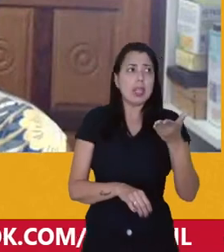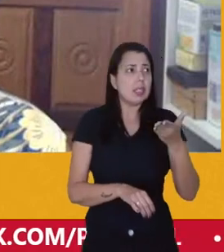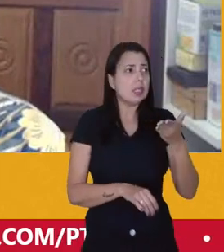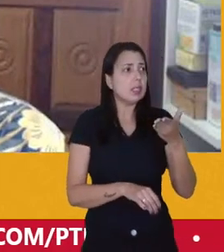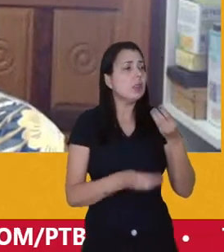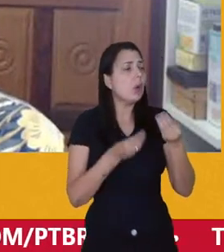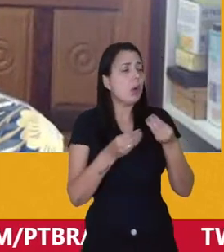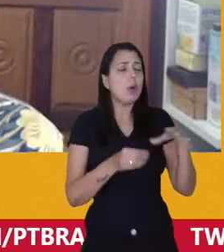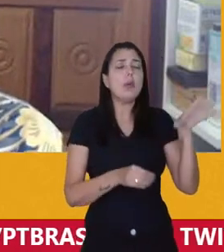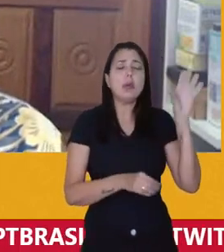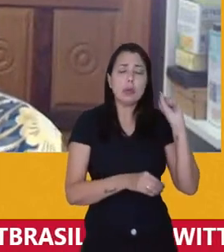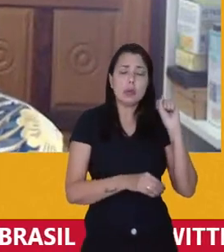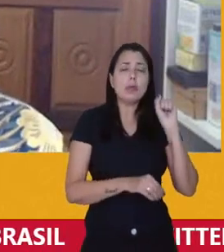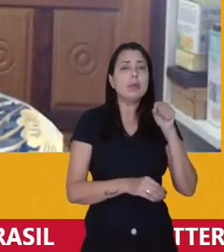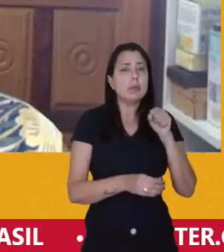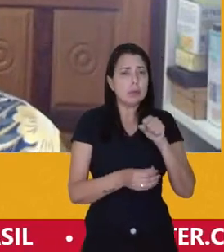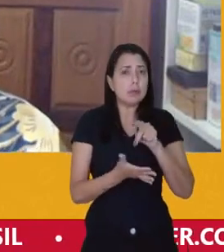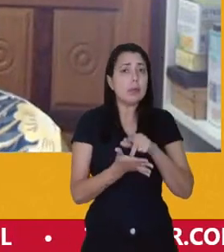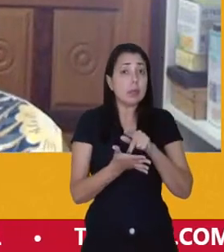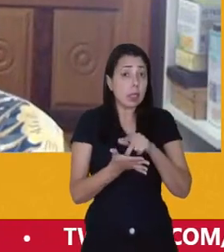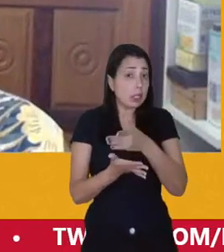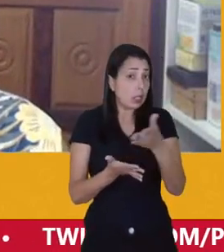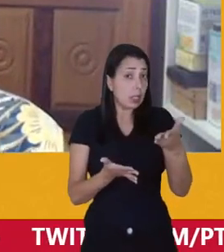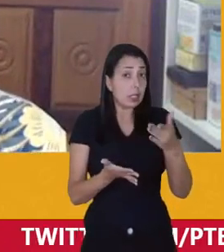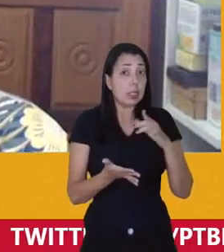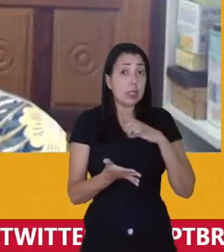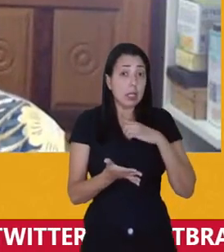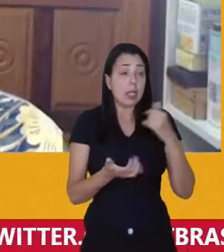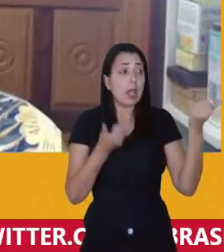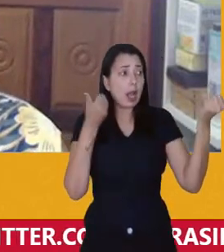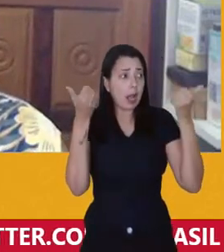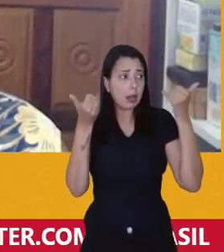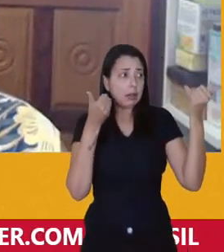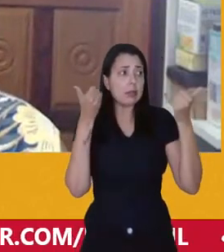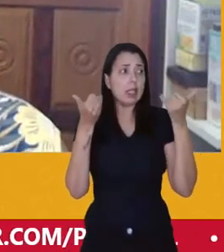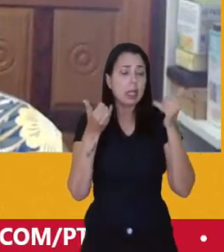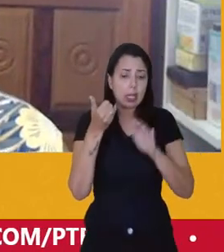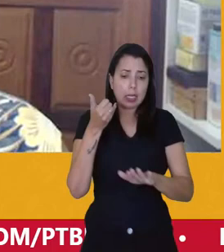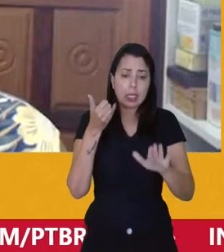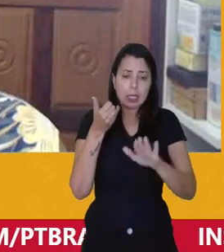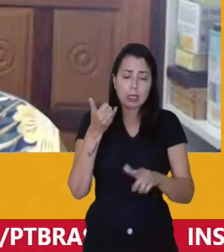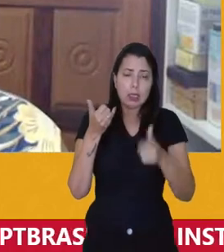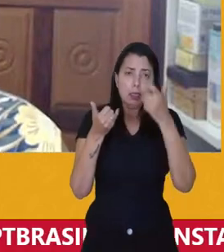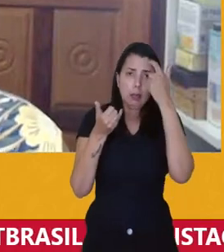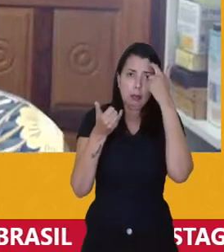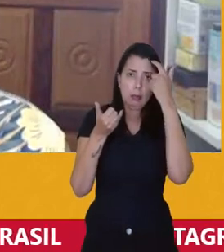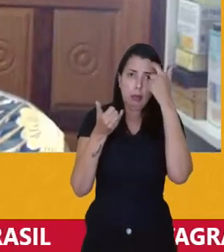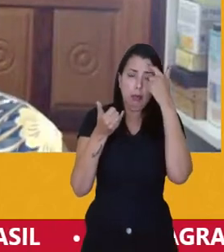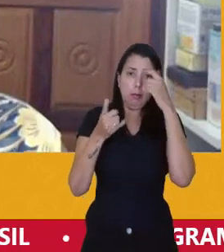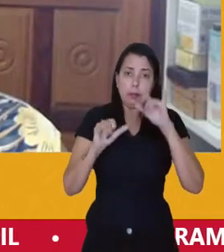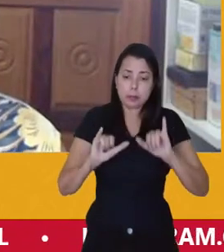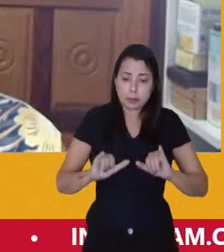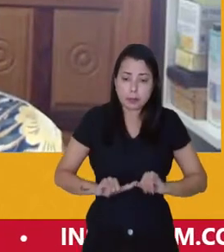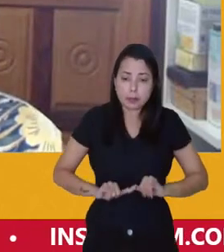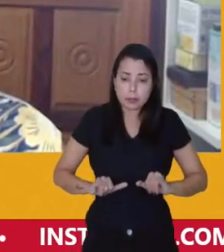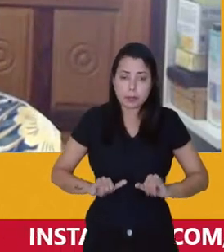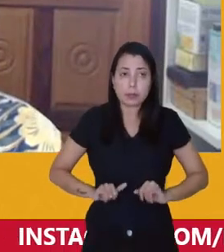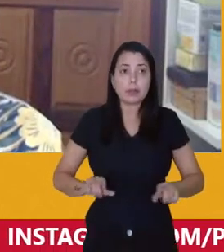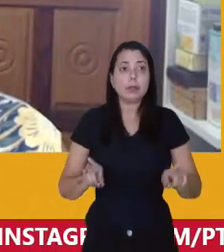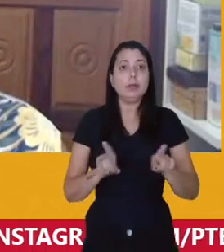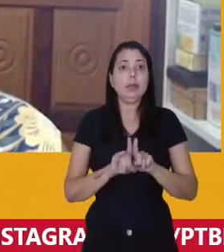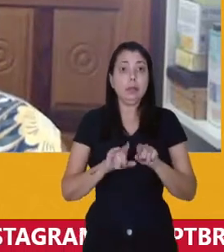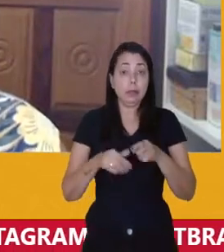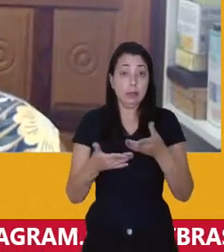escutar o que elas têm a dizer, né? Porque elas têm algo a dizer, elas pensam, elas sofrem também,